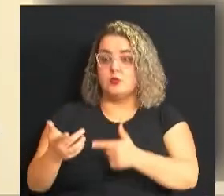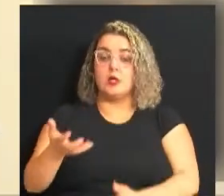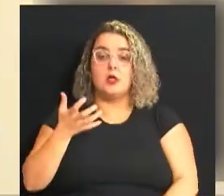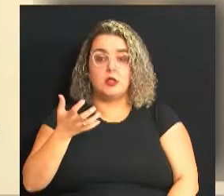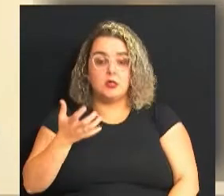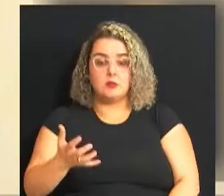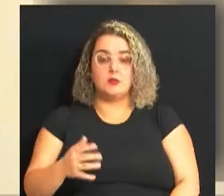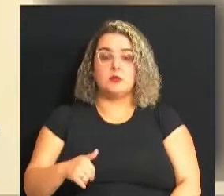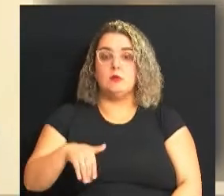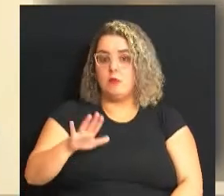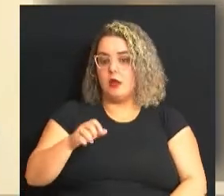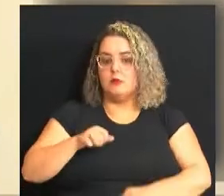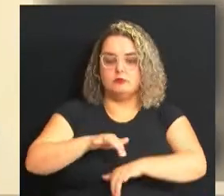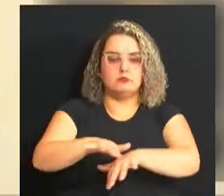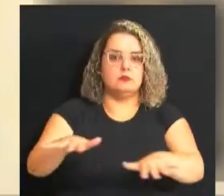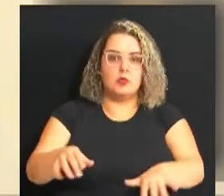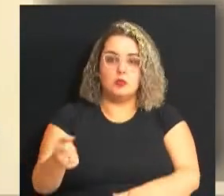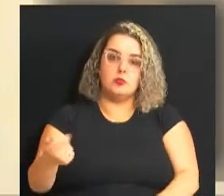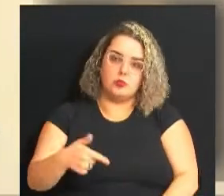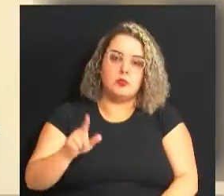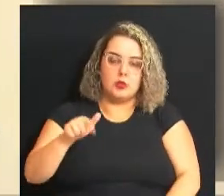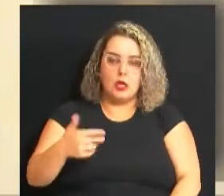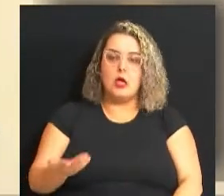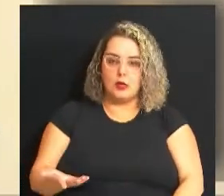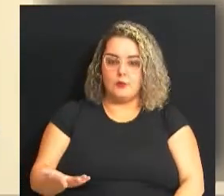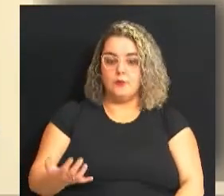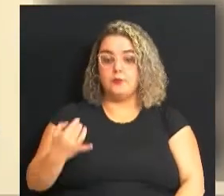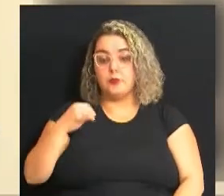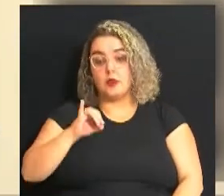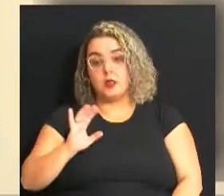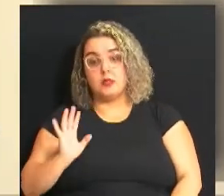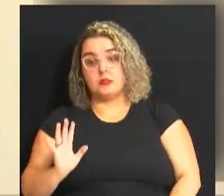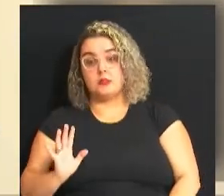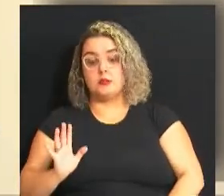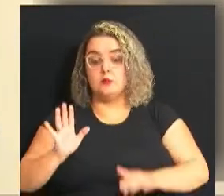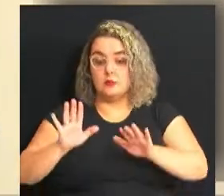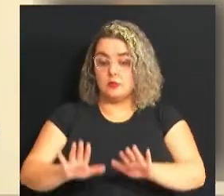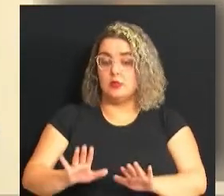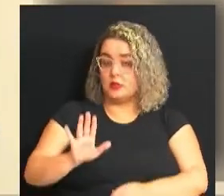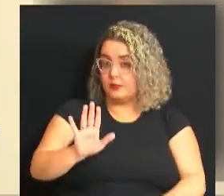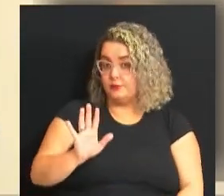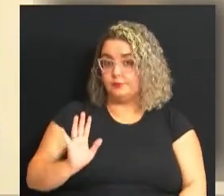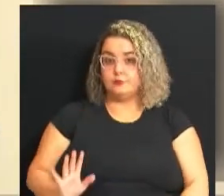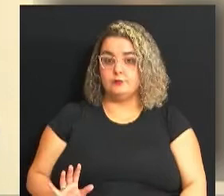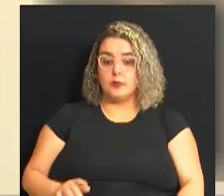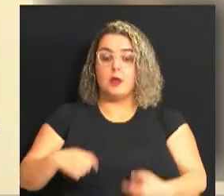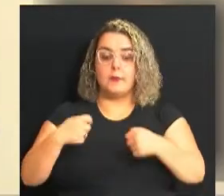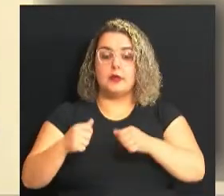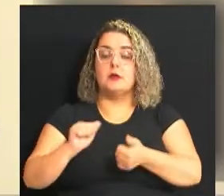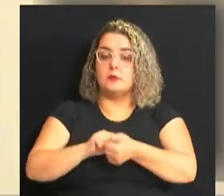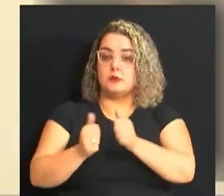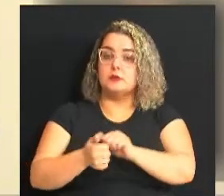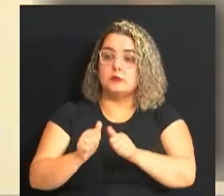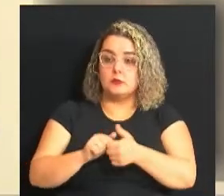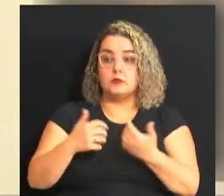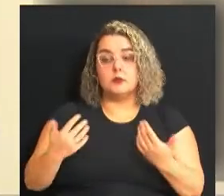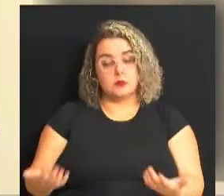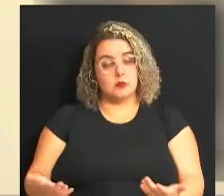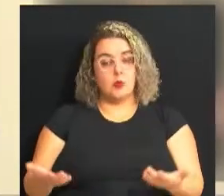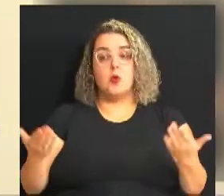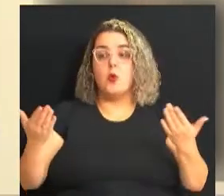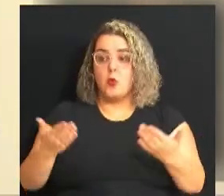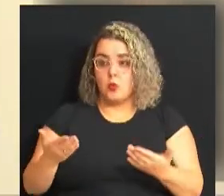muito mais abrangente do que é, mas se ela for ter que ficar dessa forma, ela precisa fazer algumas adequações. Então, hoje a